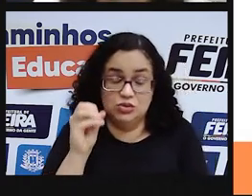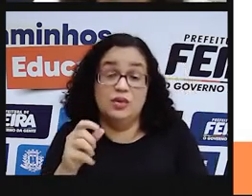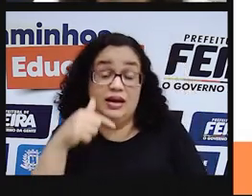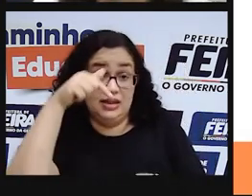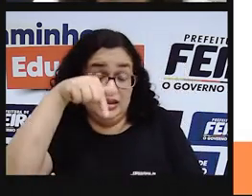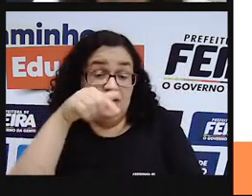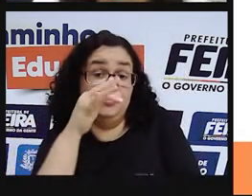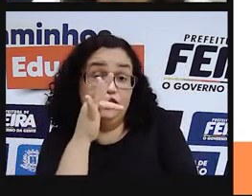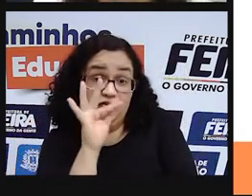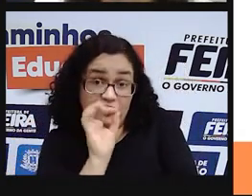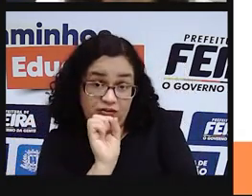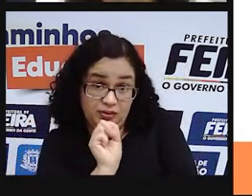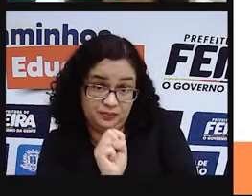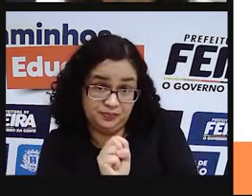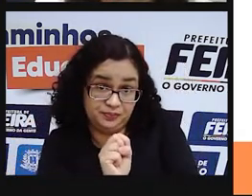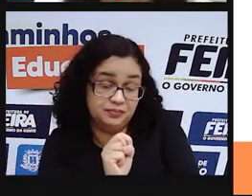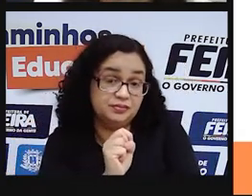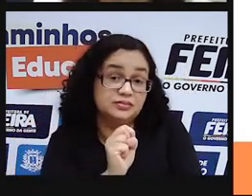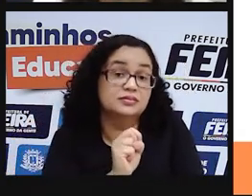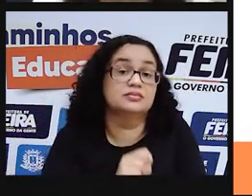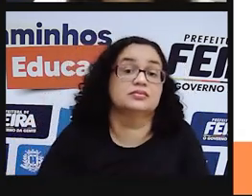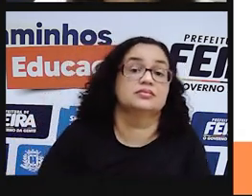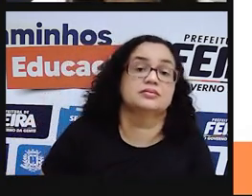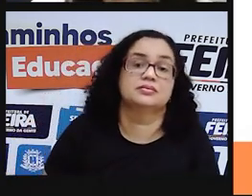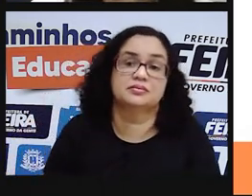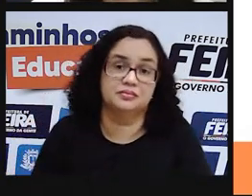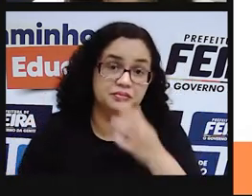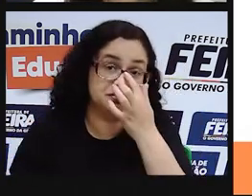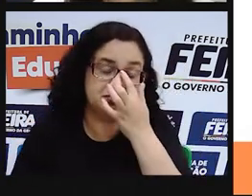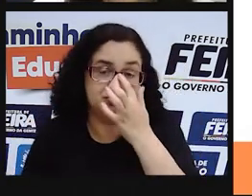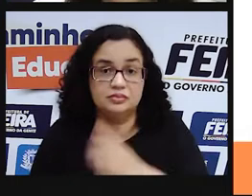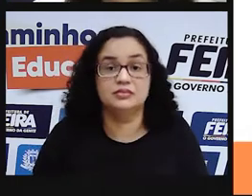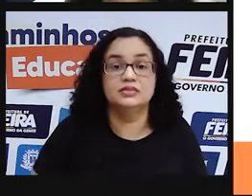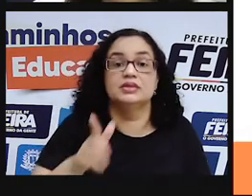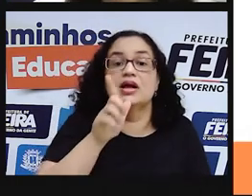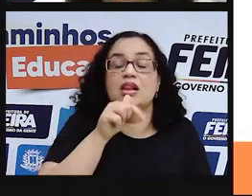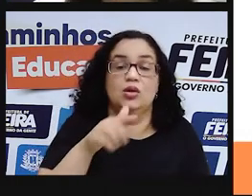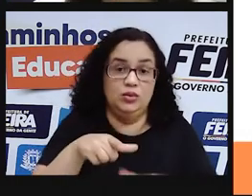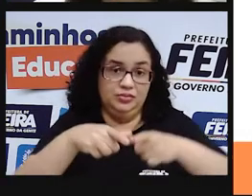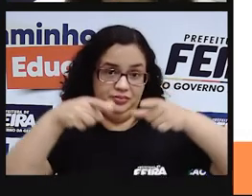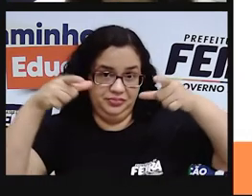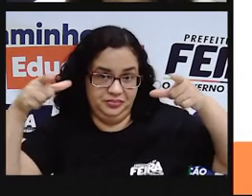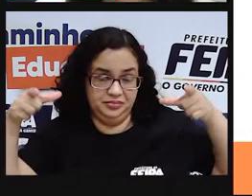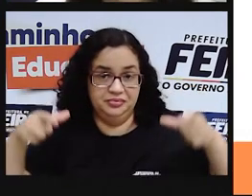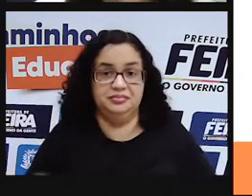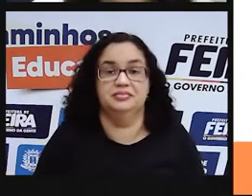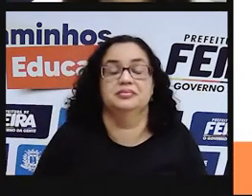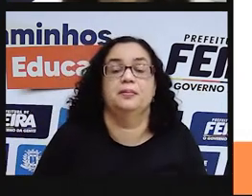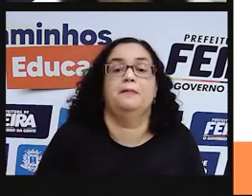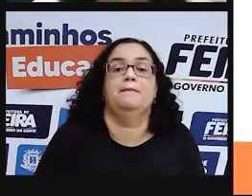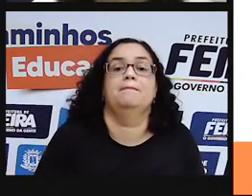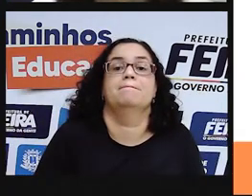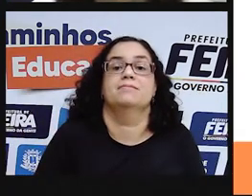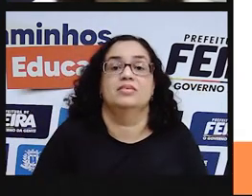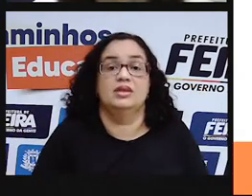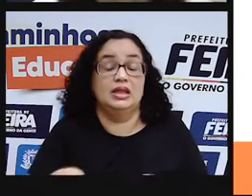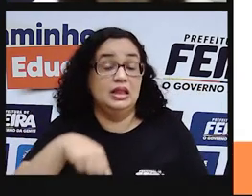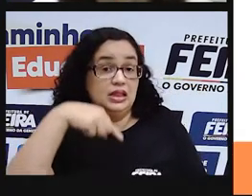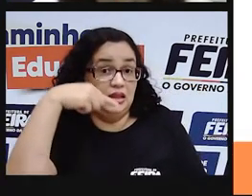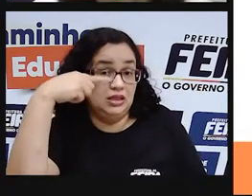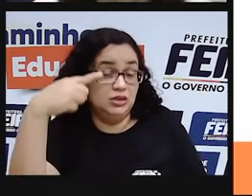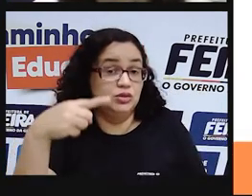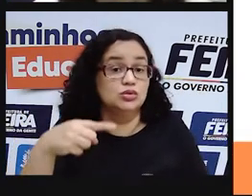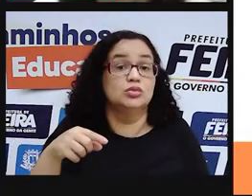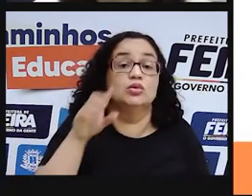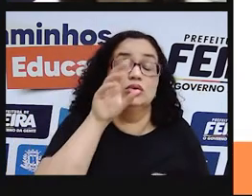Feira de Santana vinha de uma das Lagoas a lagoa grande i é através de